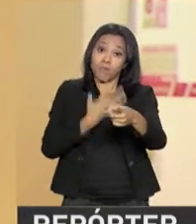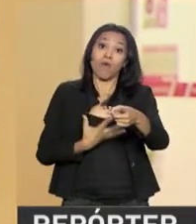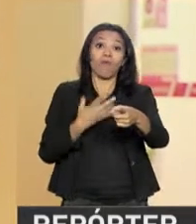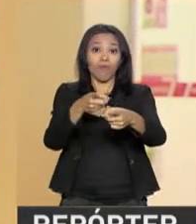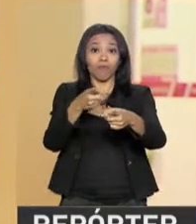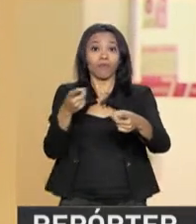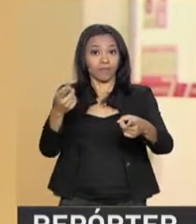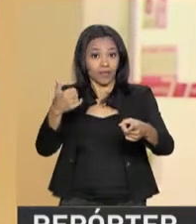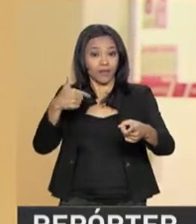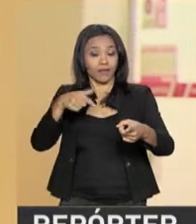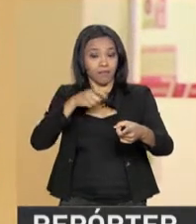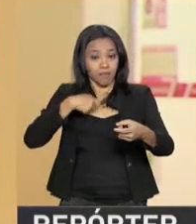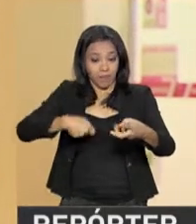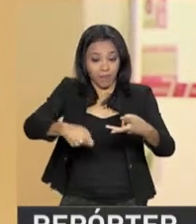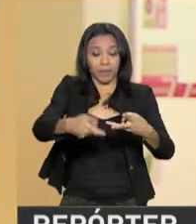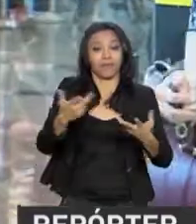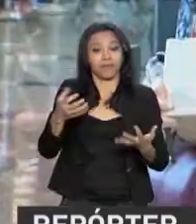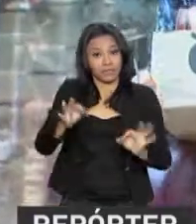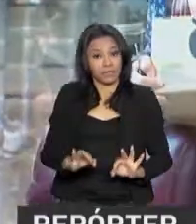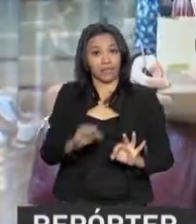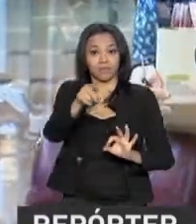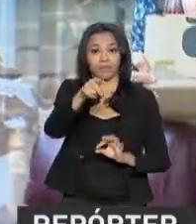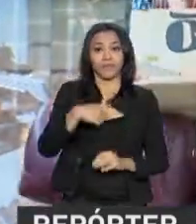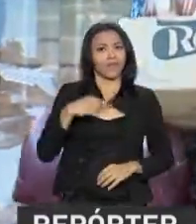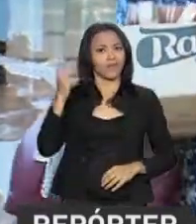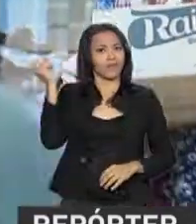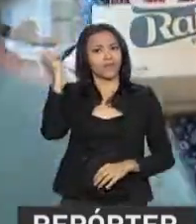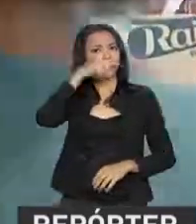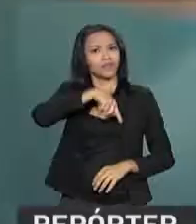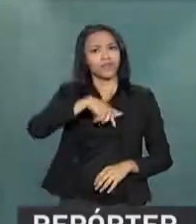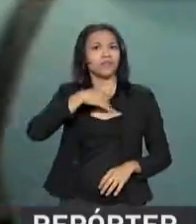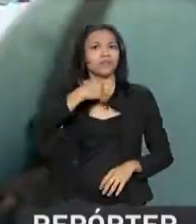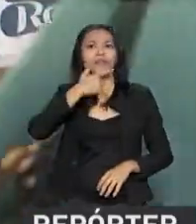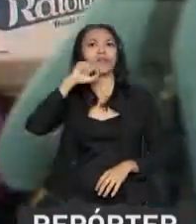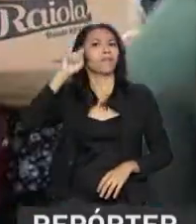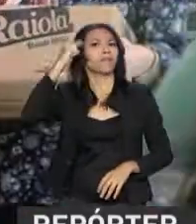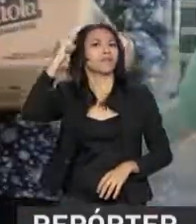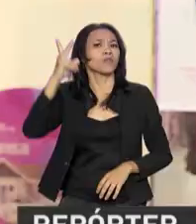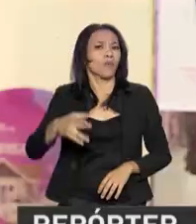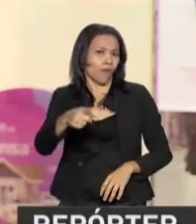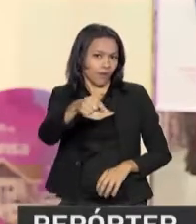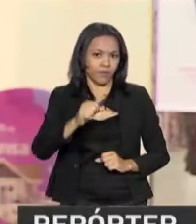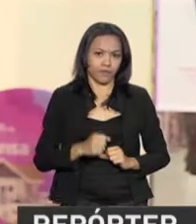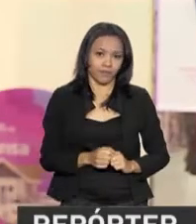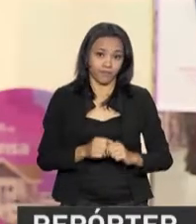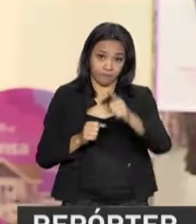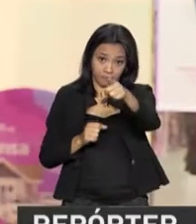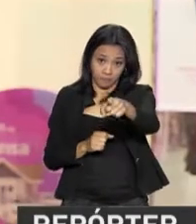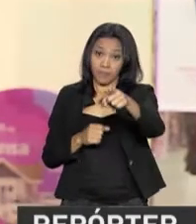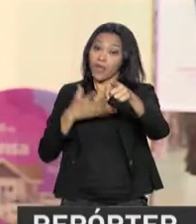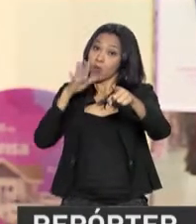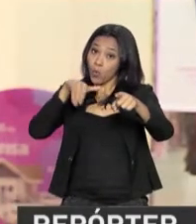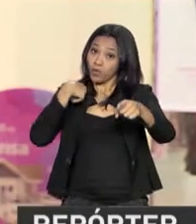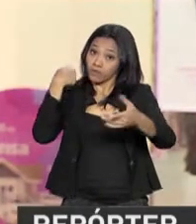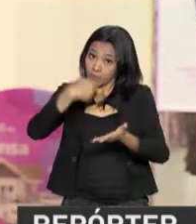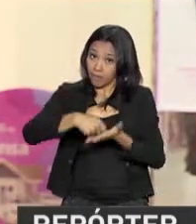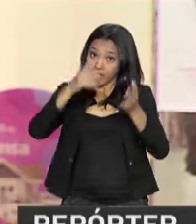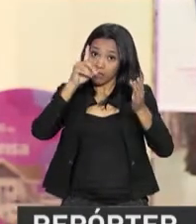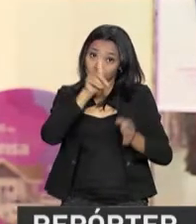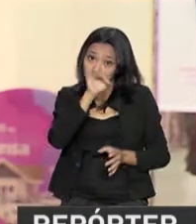bom, é aceito, né? E não é difícil achar quem pensa como Paulo. Quando você está em dia com suas